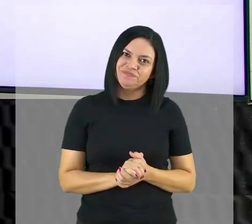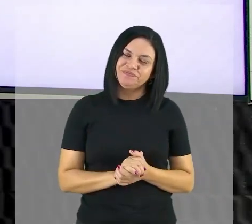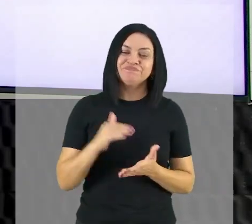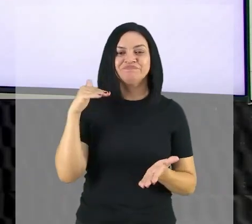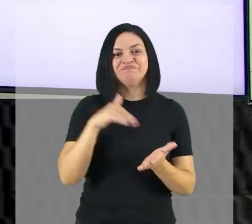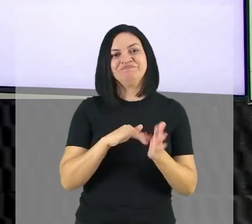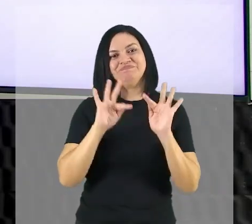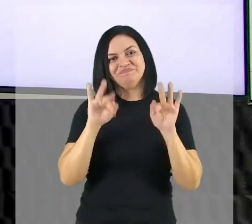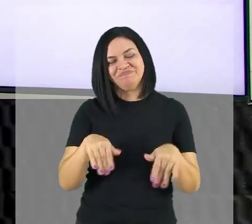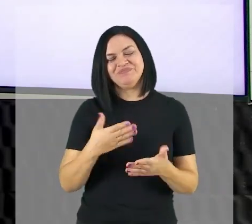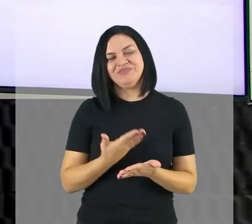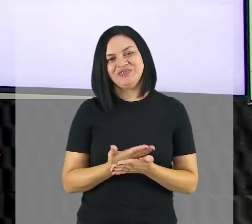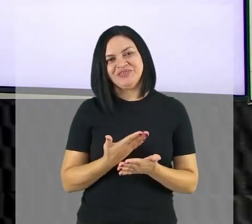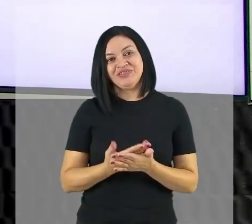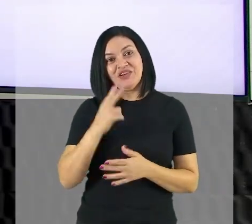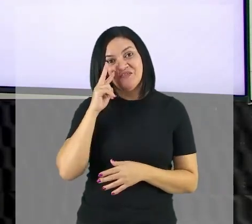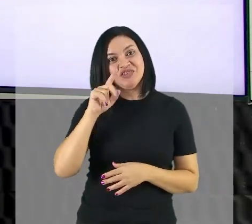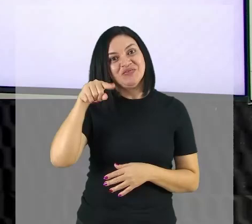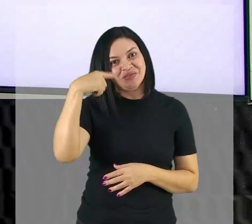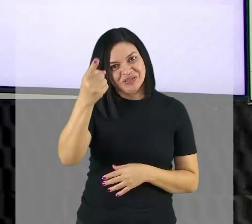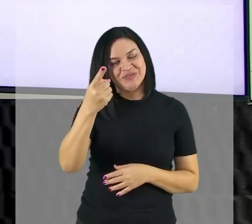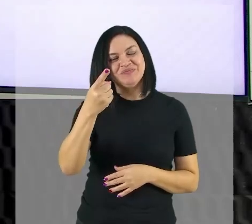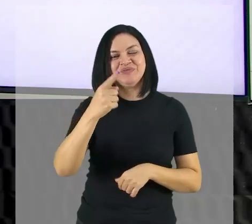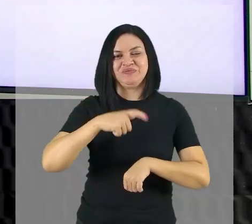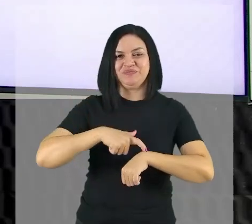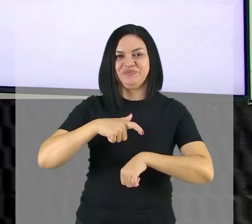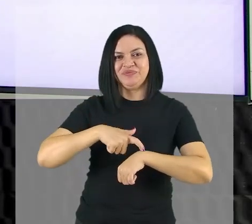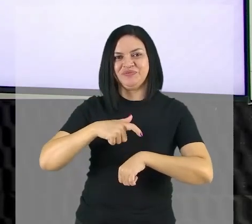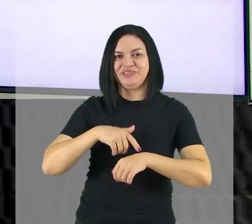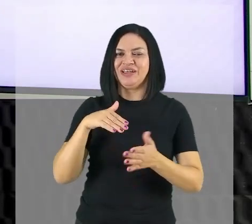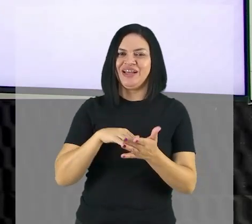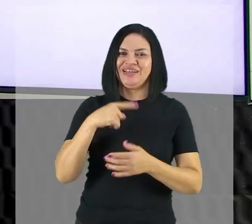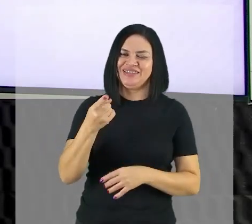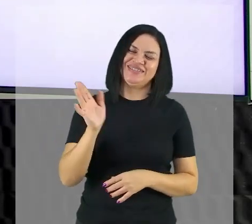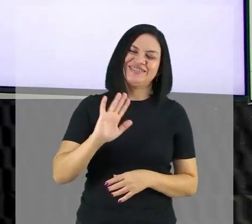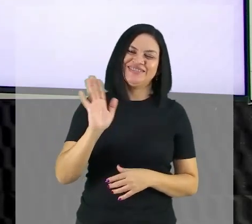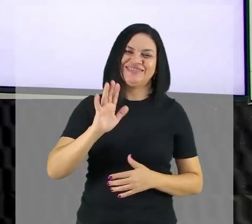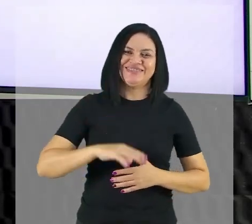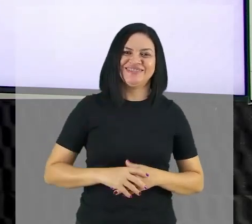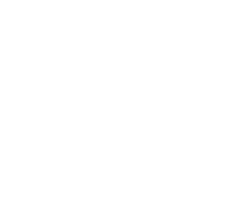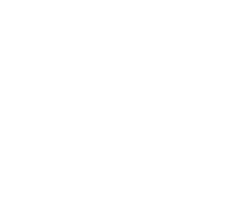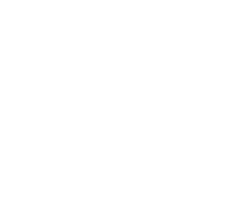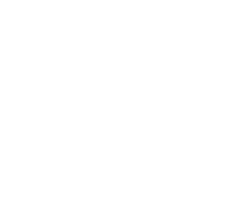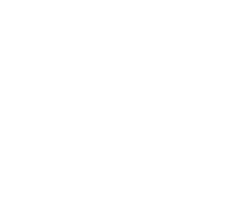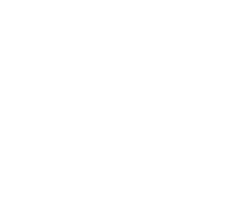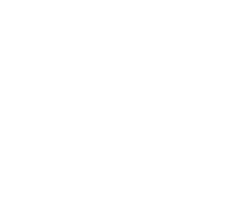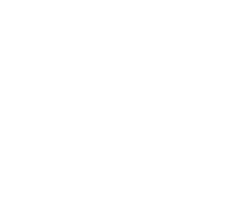gente encerra mais essa aula. Eu vejo vocês em um próximo momento. Até lá e vai!